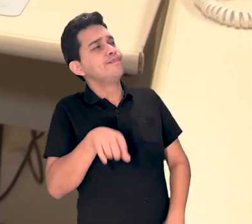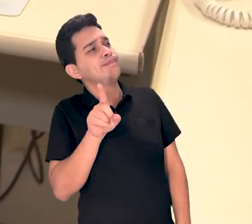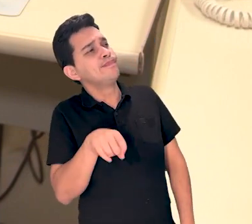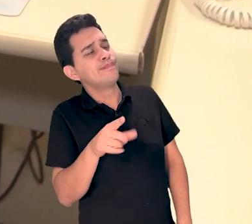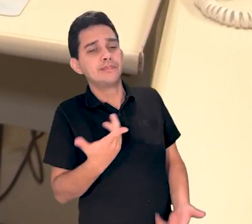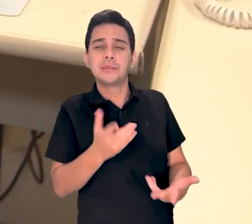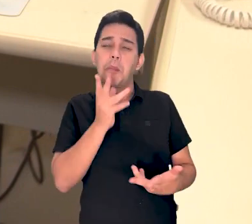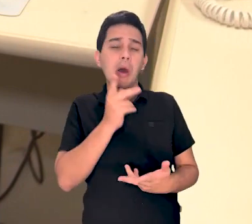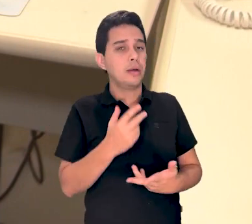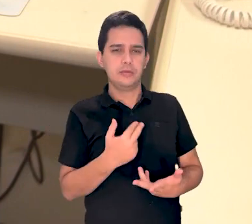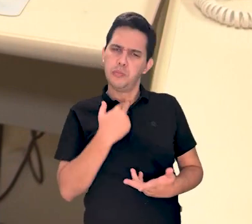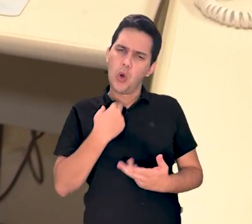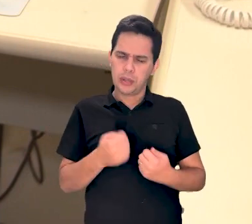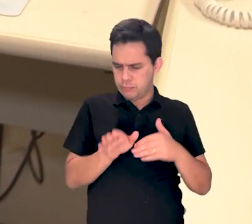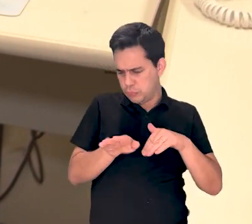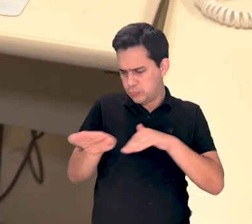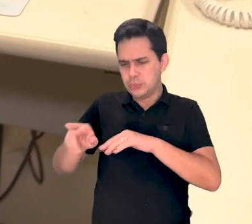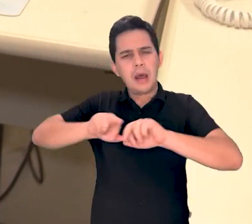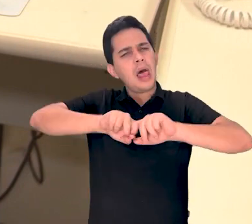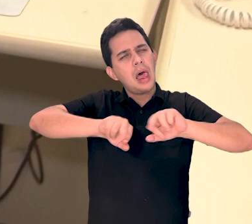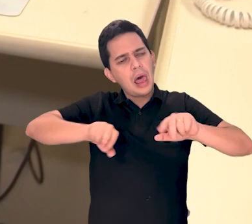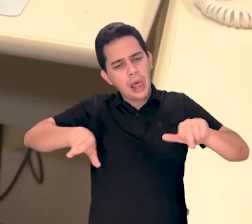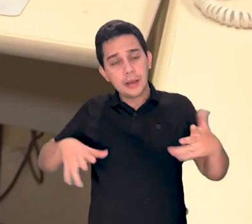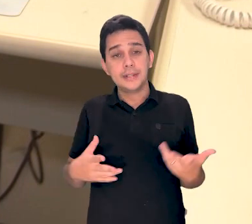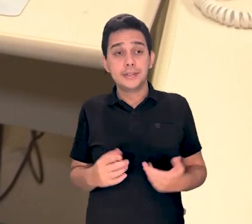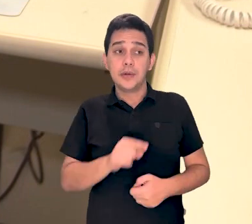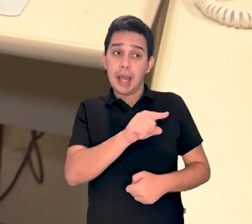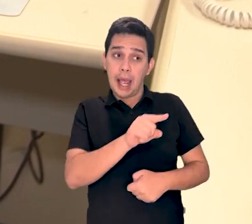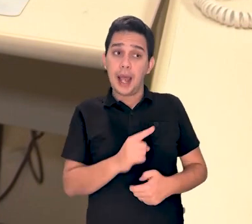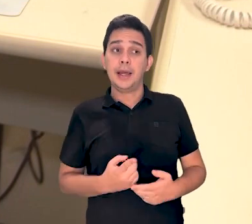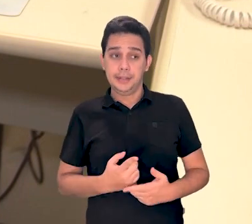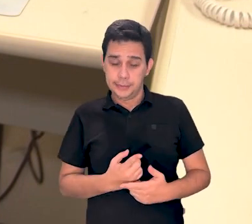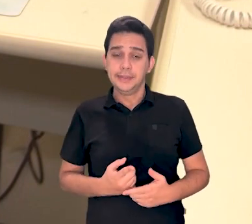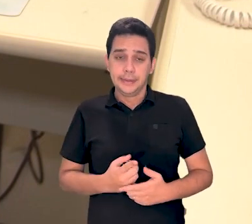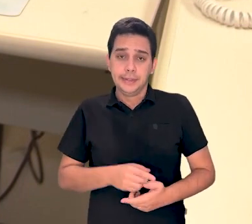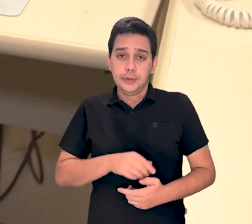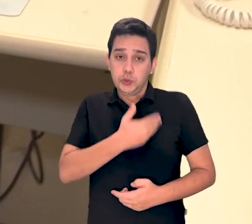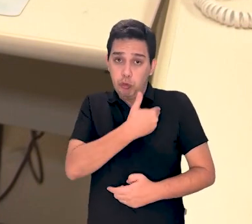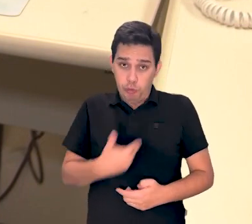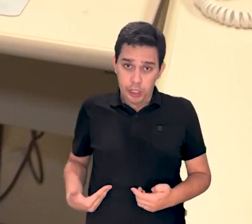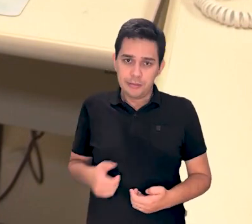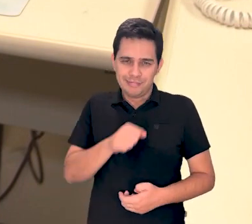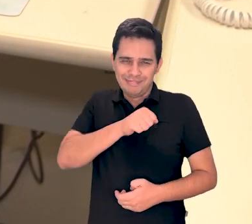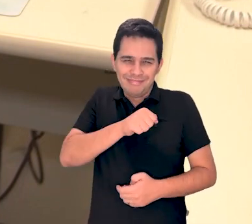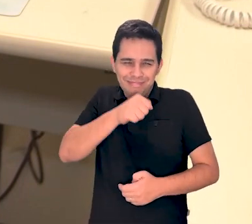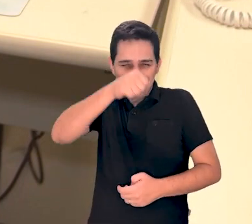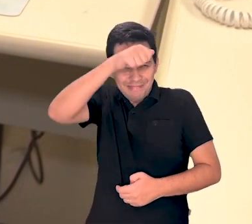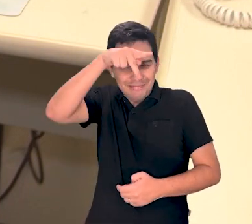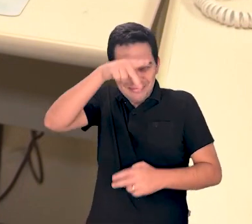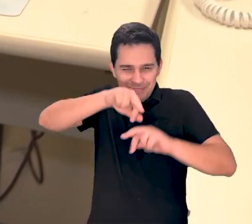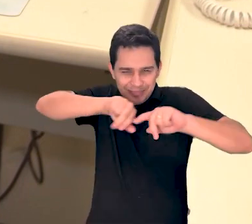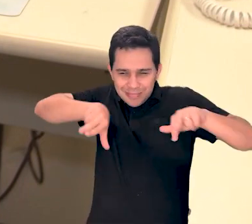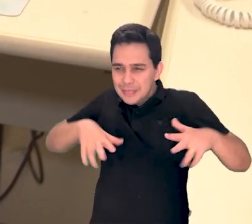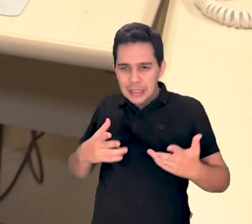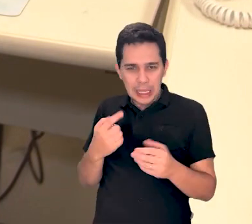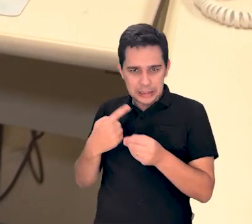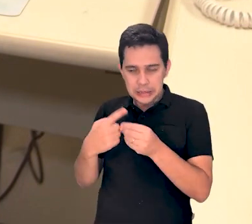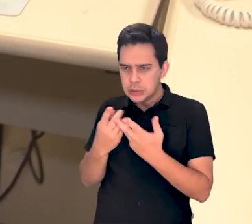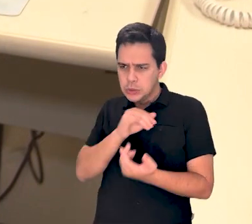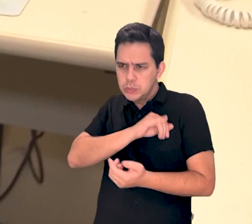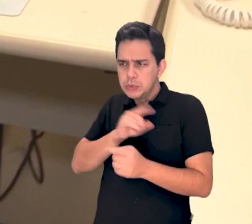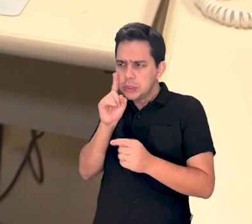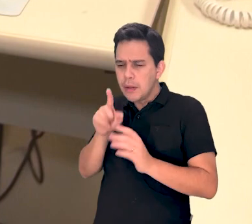deve estar frente do interesse do concessionário mais do que a gente vê hoje é que